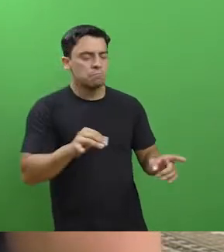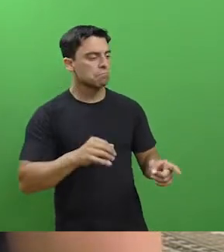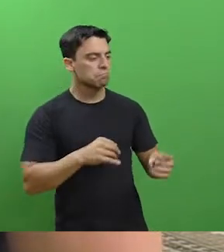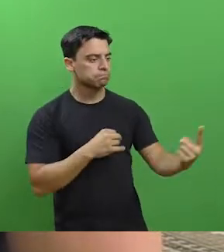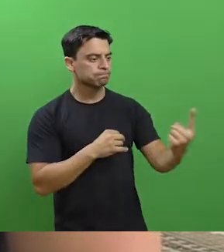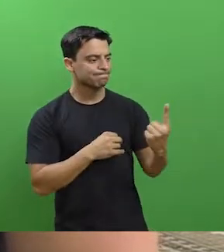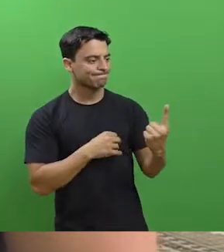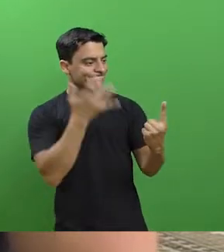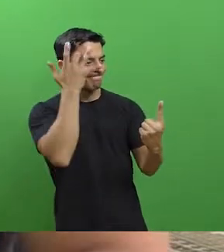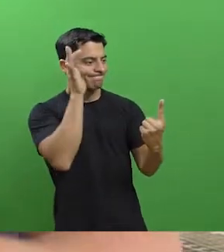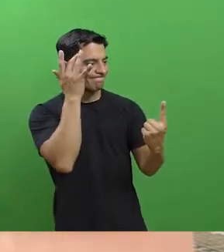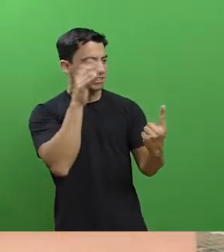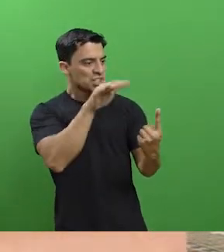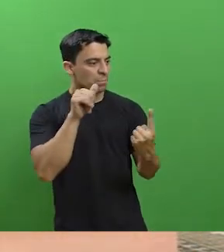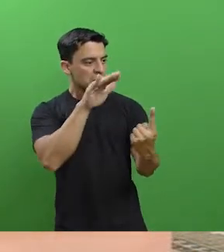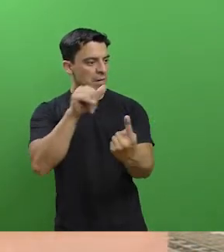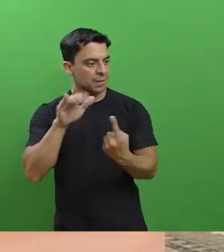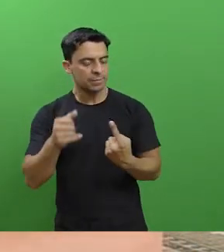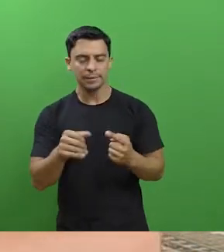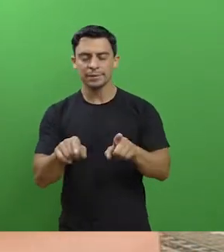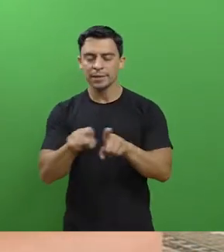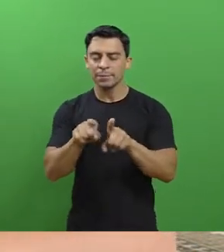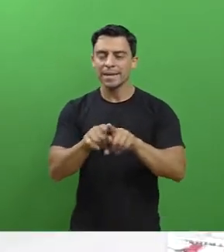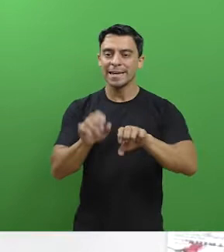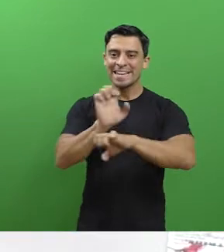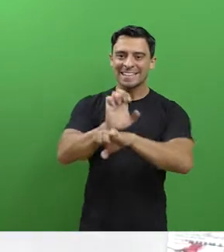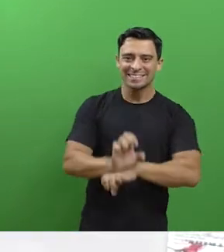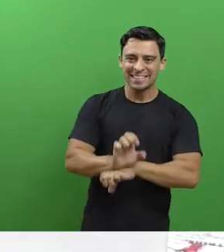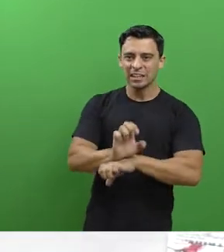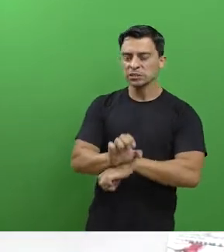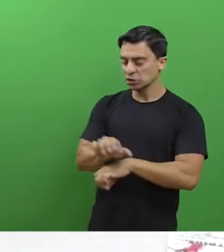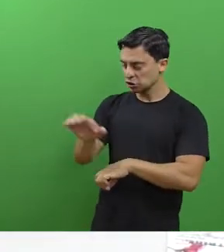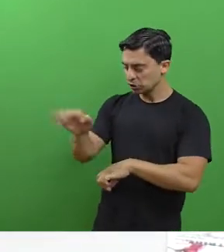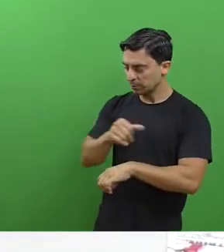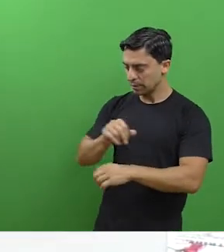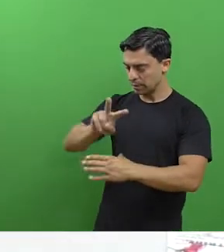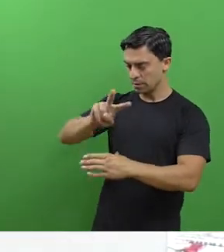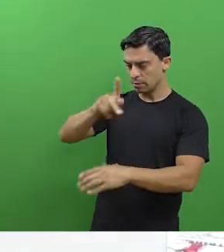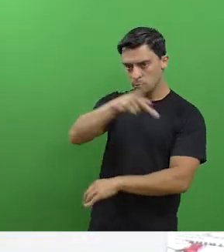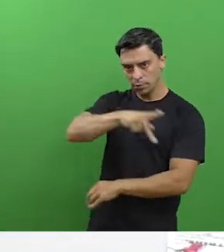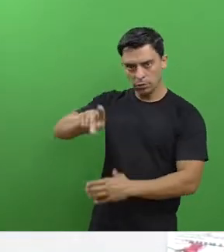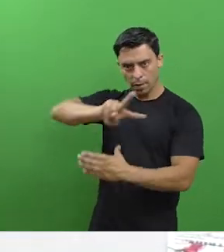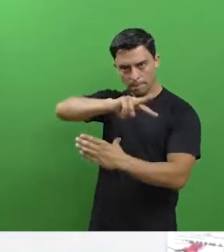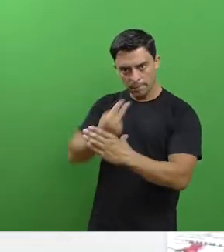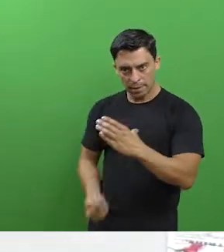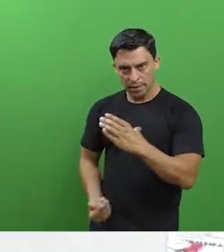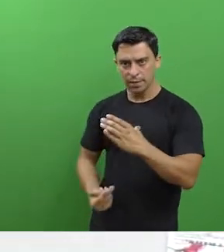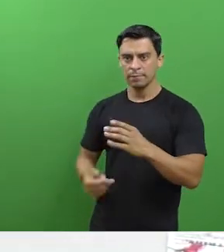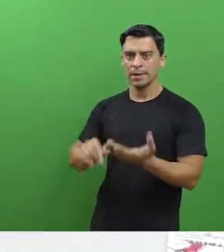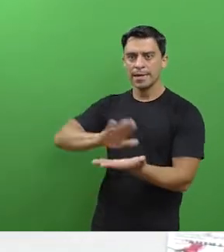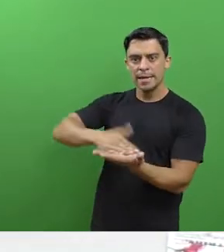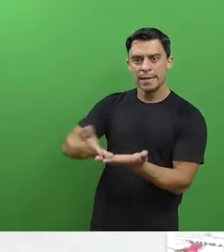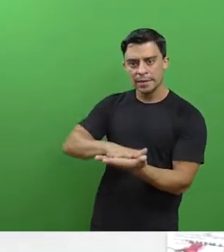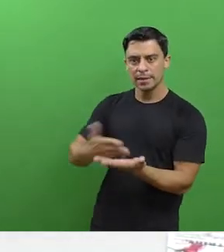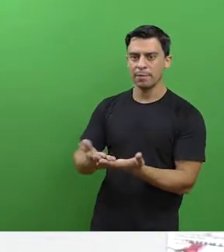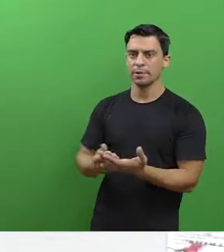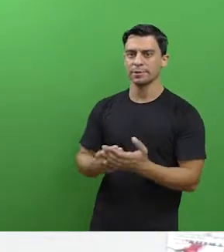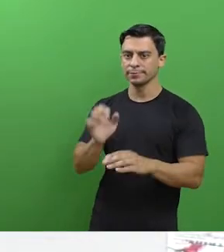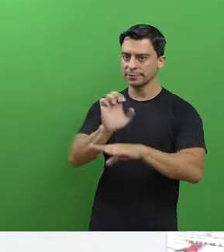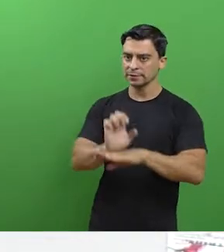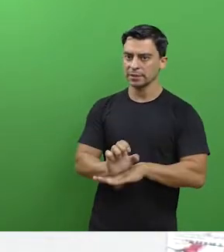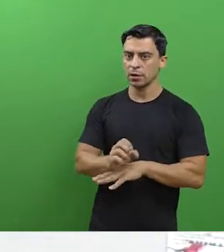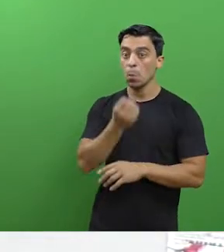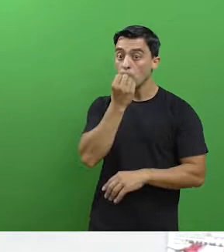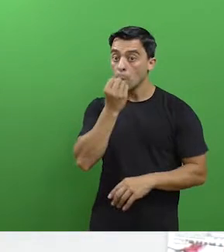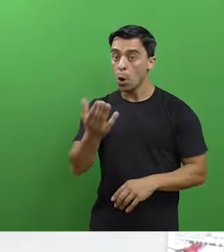No estado também, contrata professores bilíngues e contrata intérpretes. Agora no estado foi bom, eu achei bom que